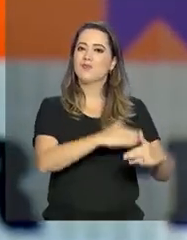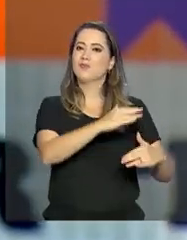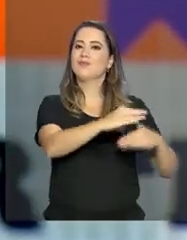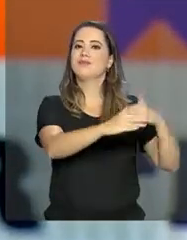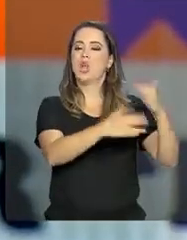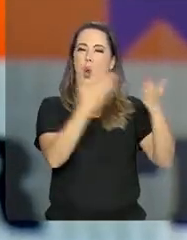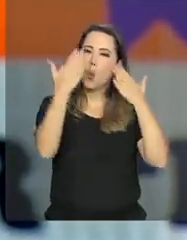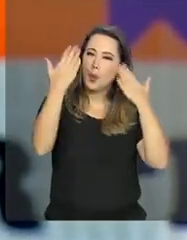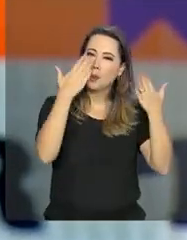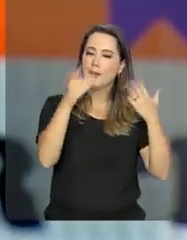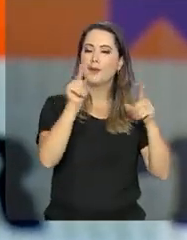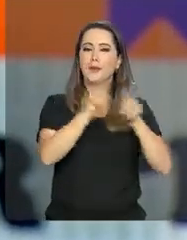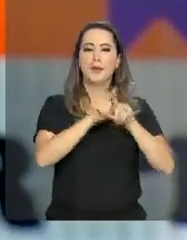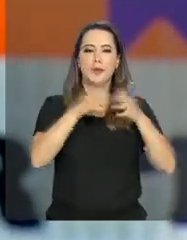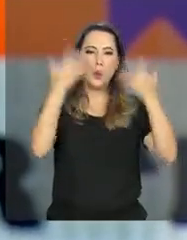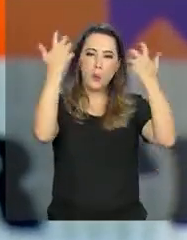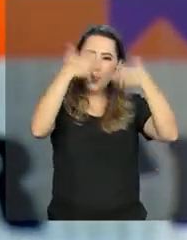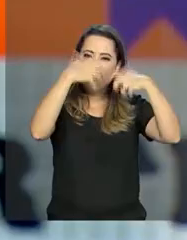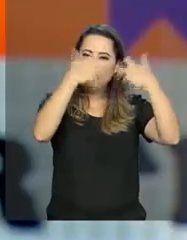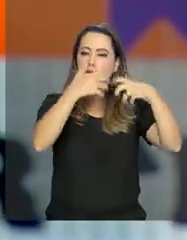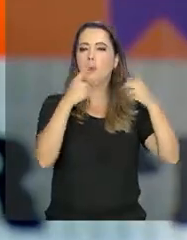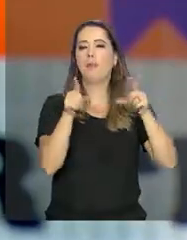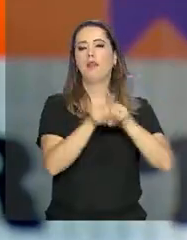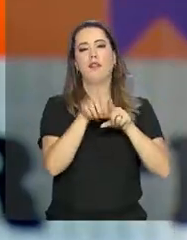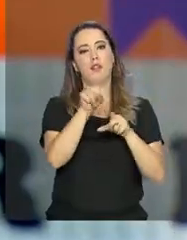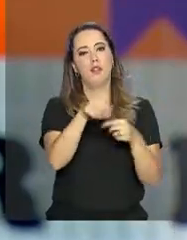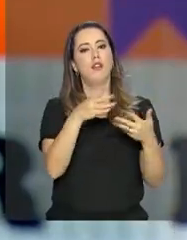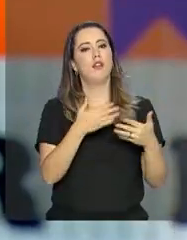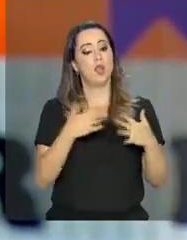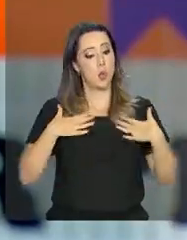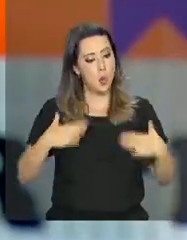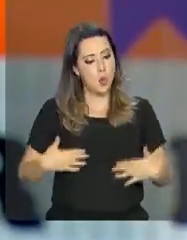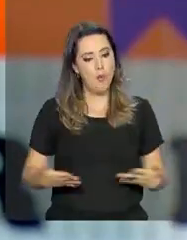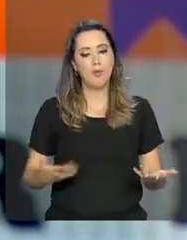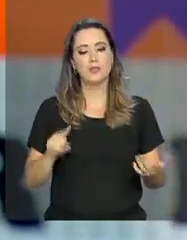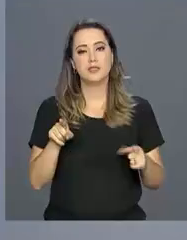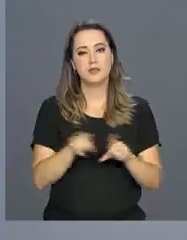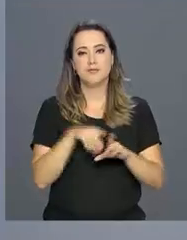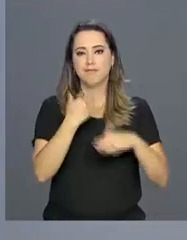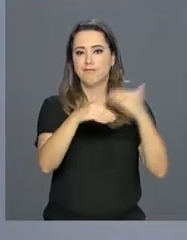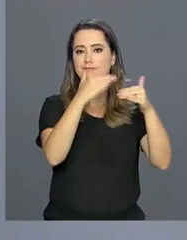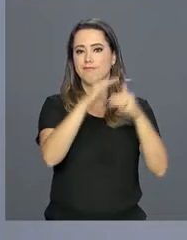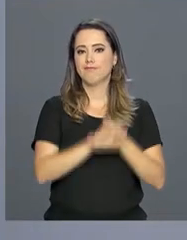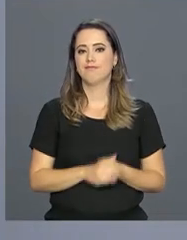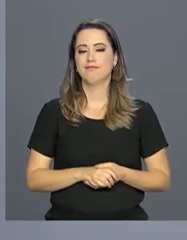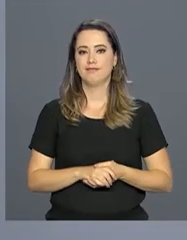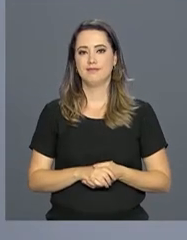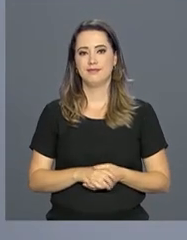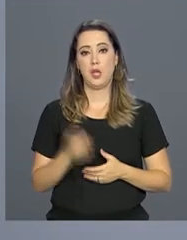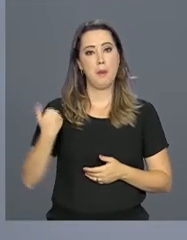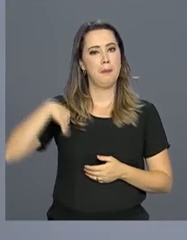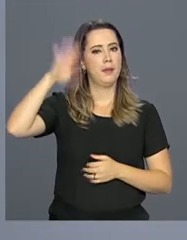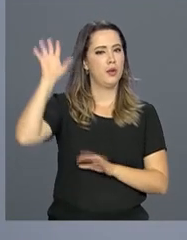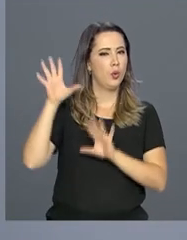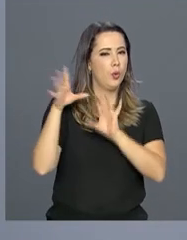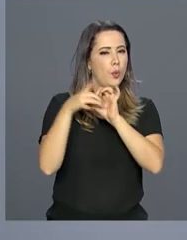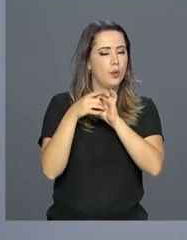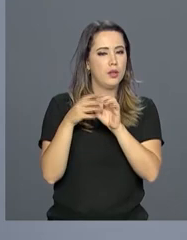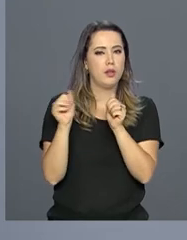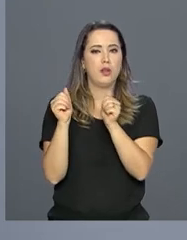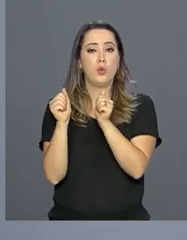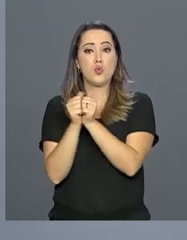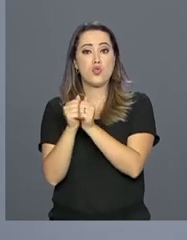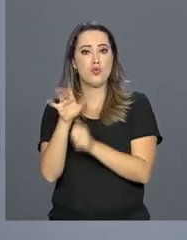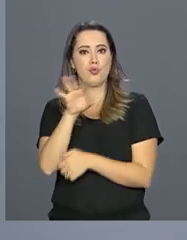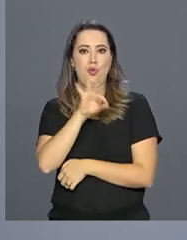cognitivo psicológico e o desenvolvimento é corporal dessa criança também maior integração entre as polícias